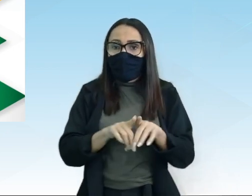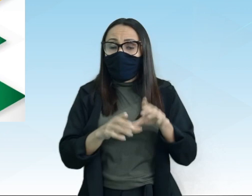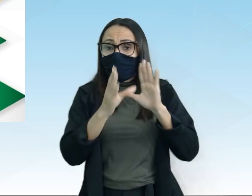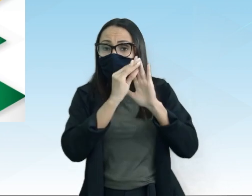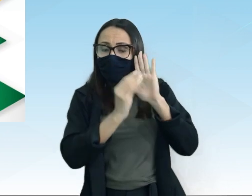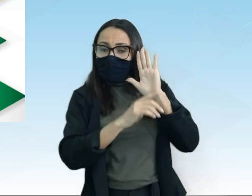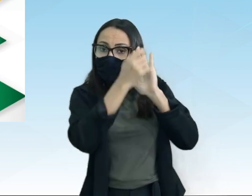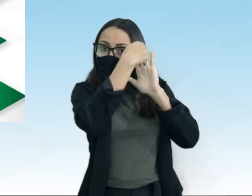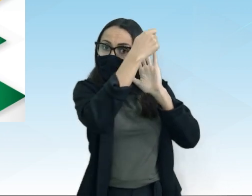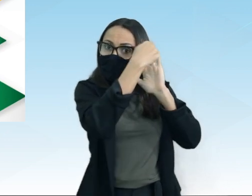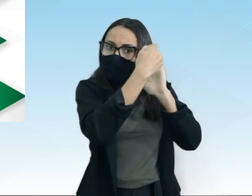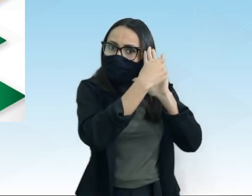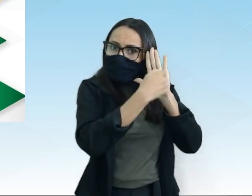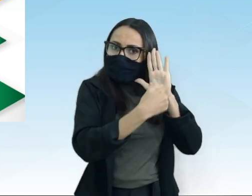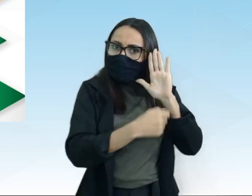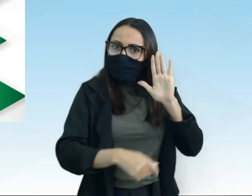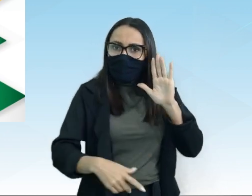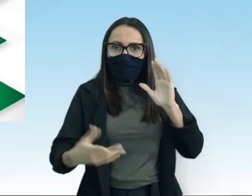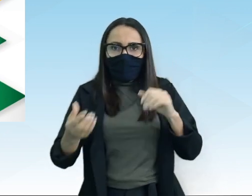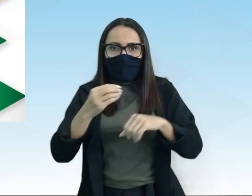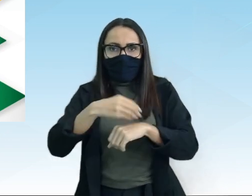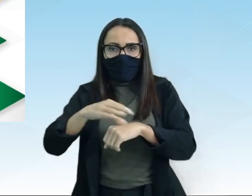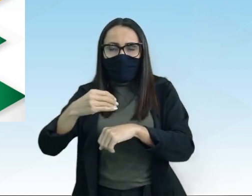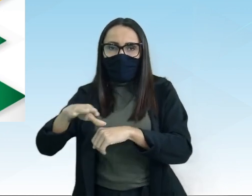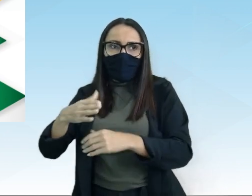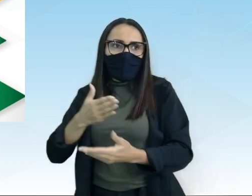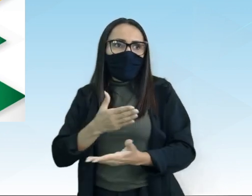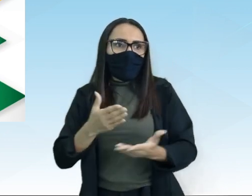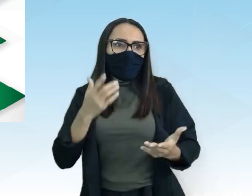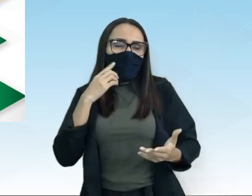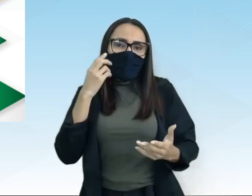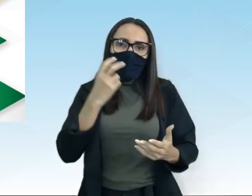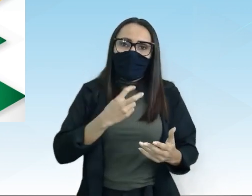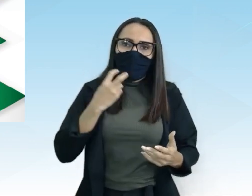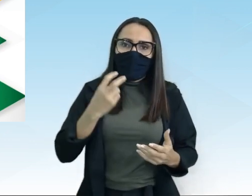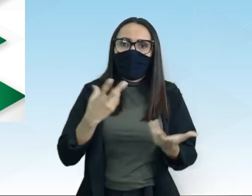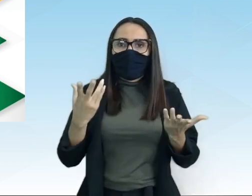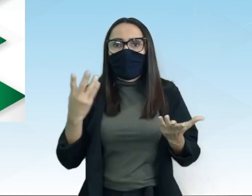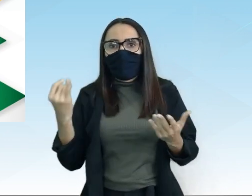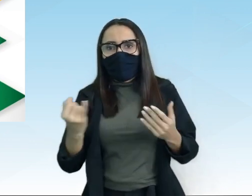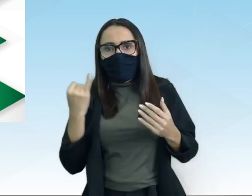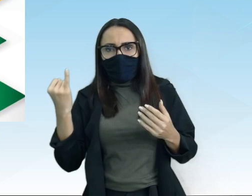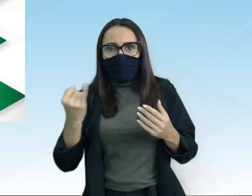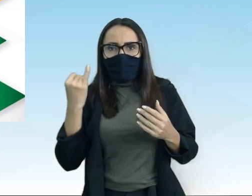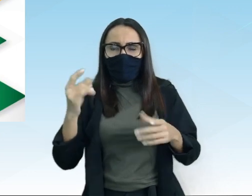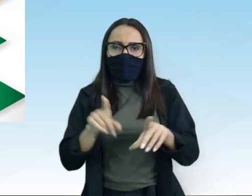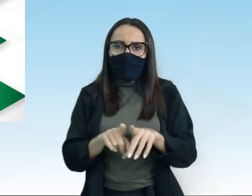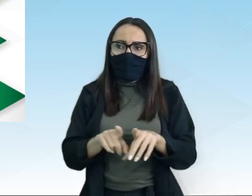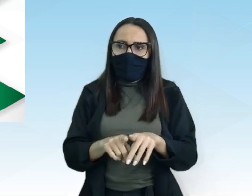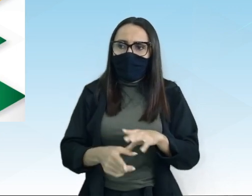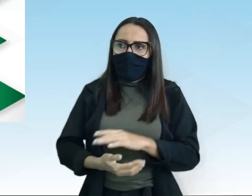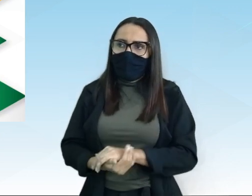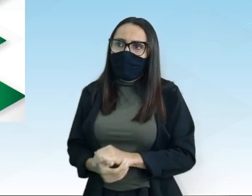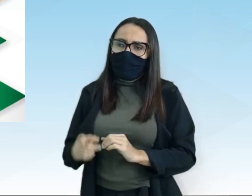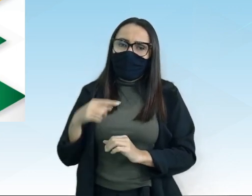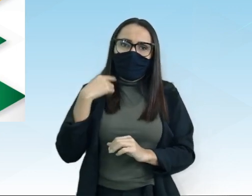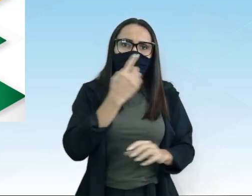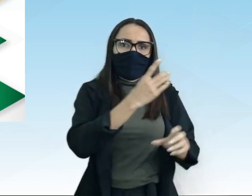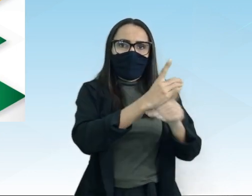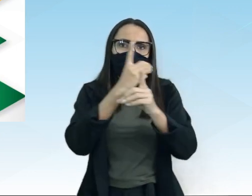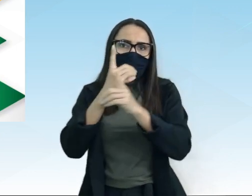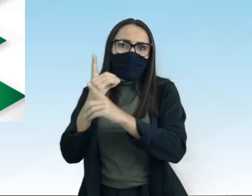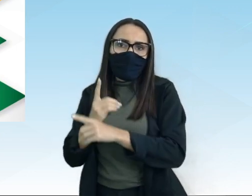modalidade escrita, expondo uma alternância oral. Então é importante, até mesmo na internet, nós